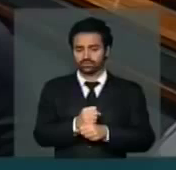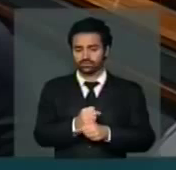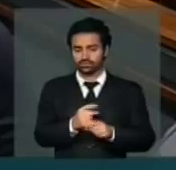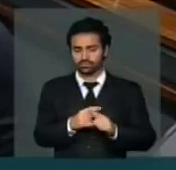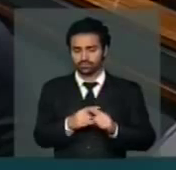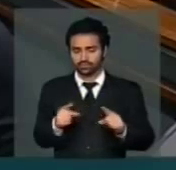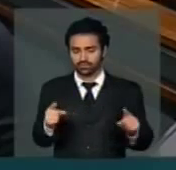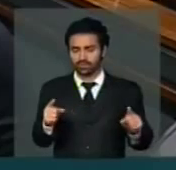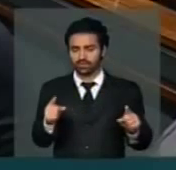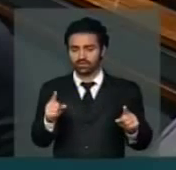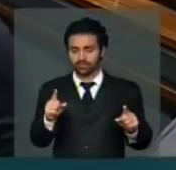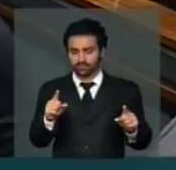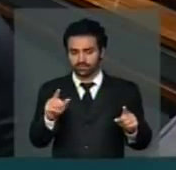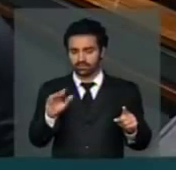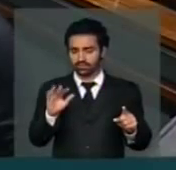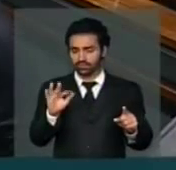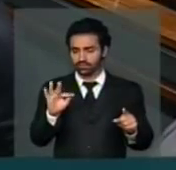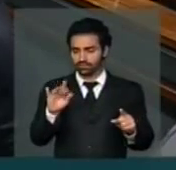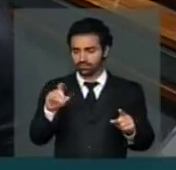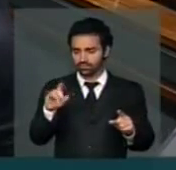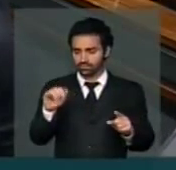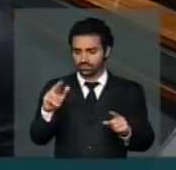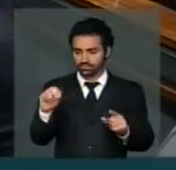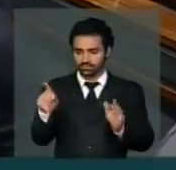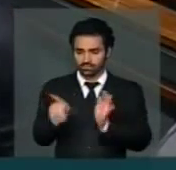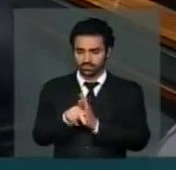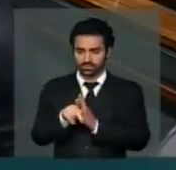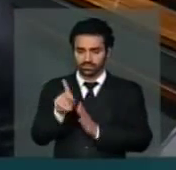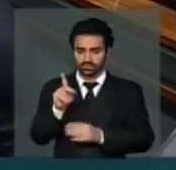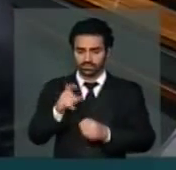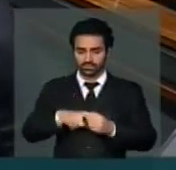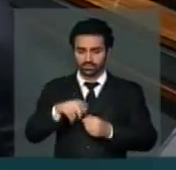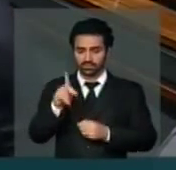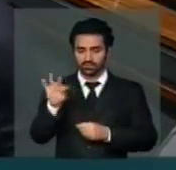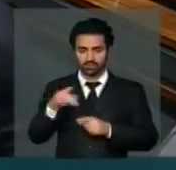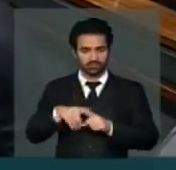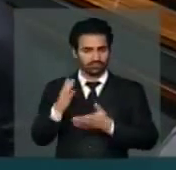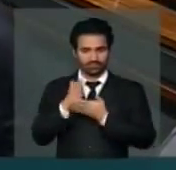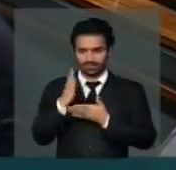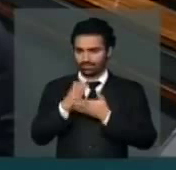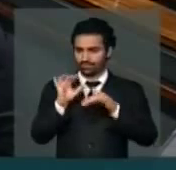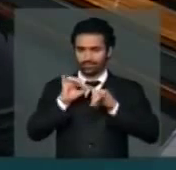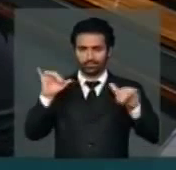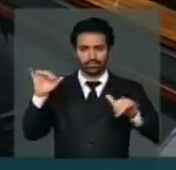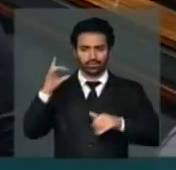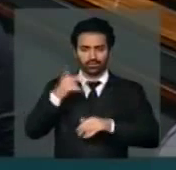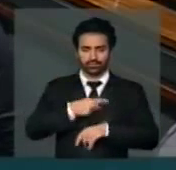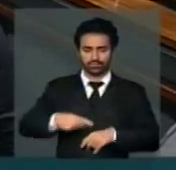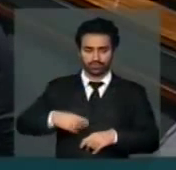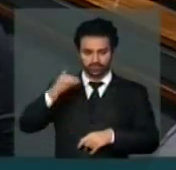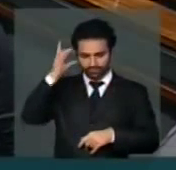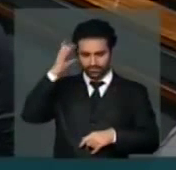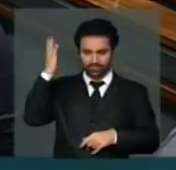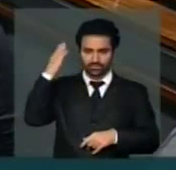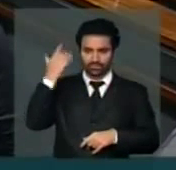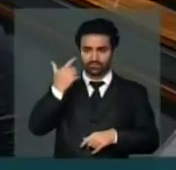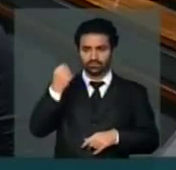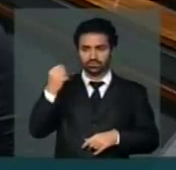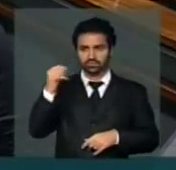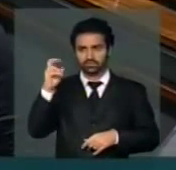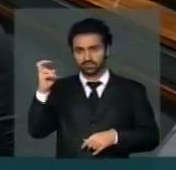pela fundação ligada ao PT? É isso mesmo? Não tem nada a ver com a campanha da presidente Dilma, é lá atrás, em 2005,